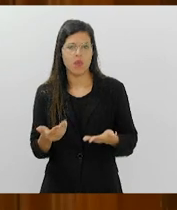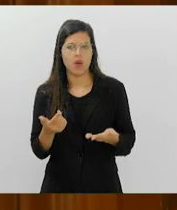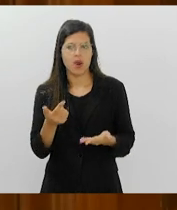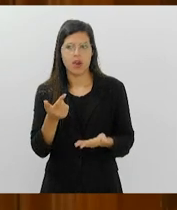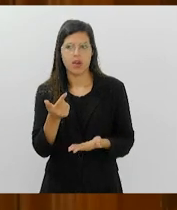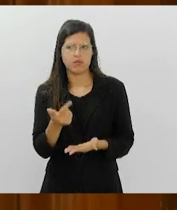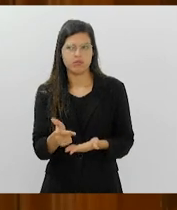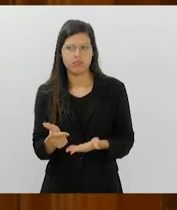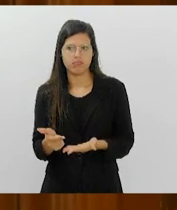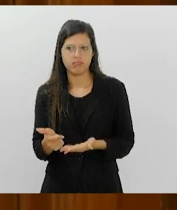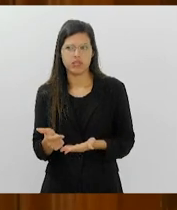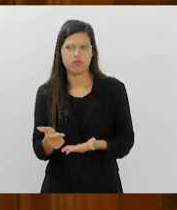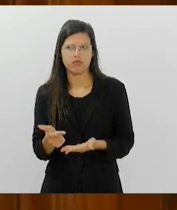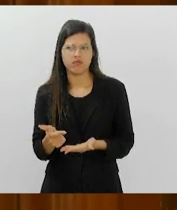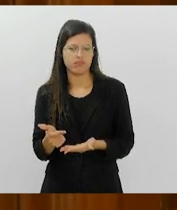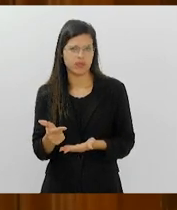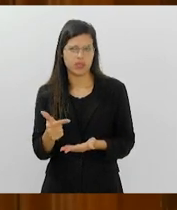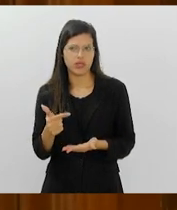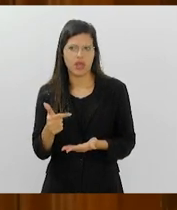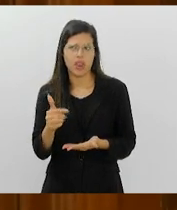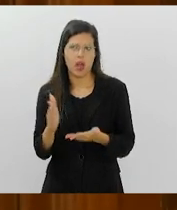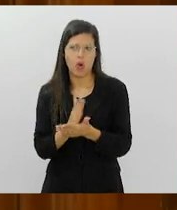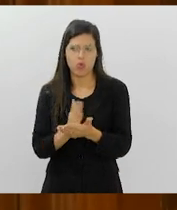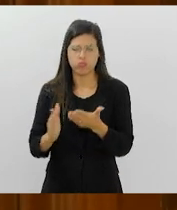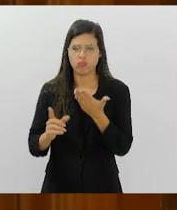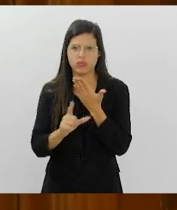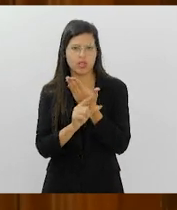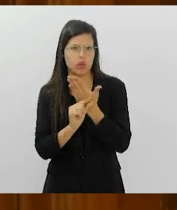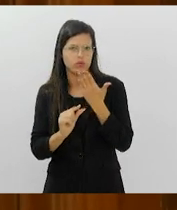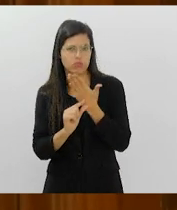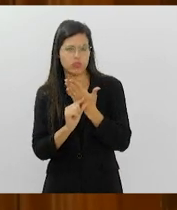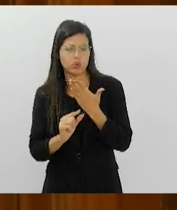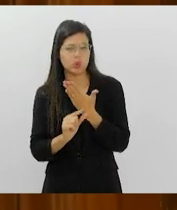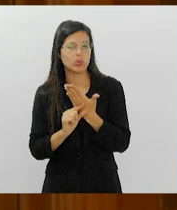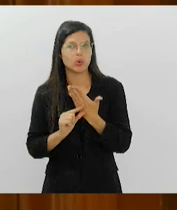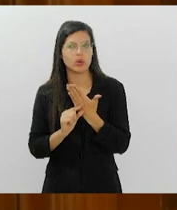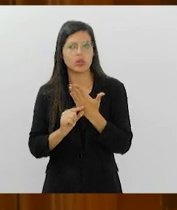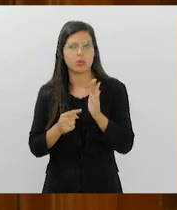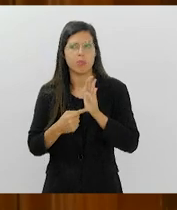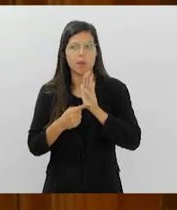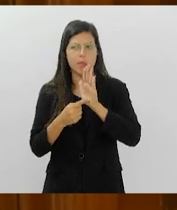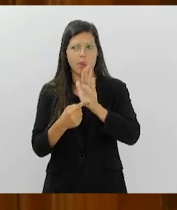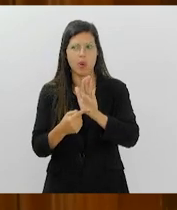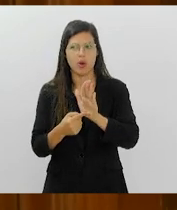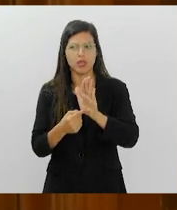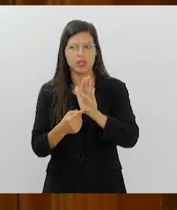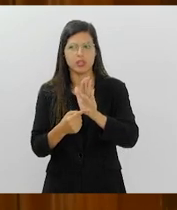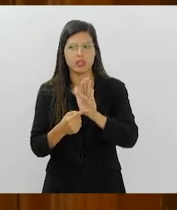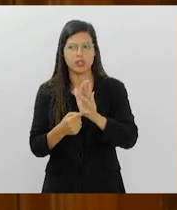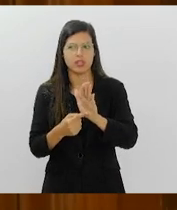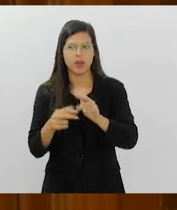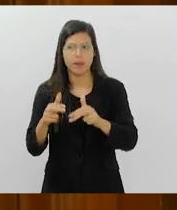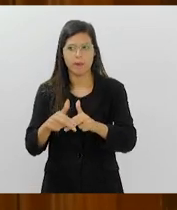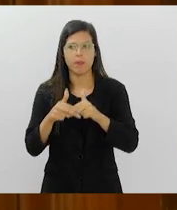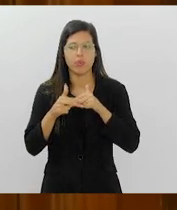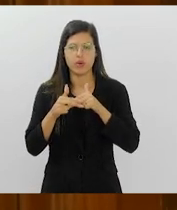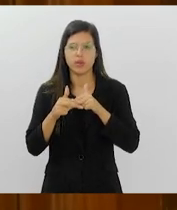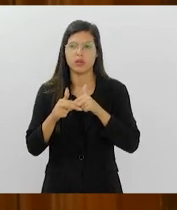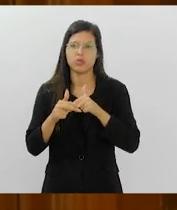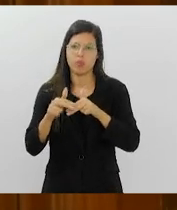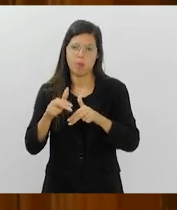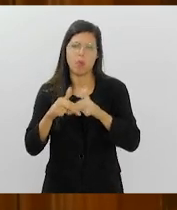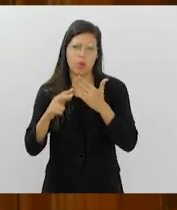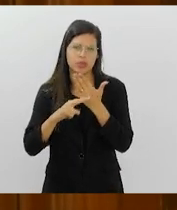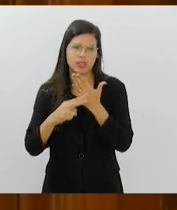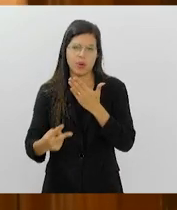na doutrina. Alguns autores apontam que seria um resquício do isolamento social causado pela